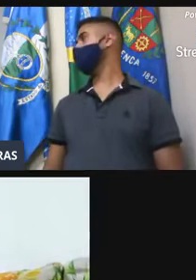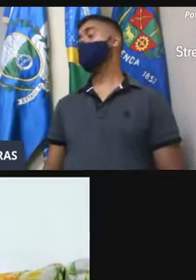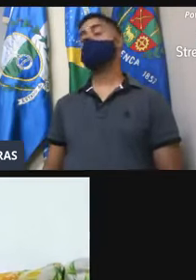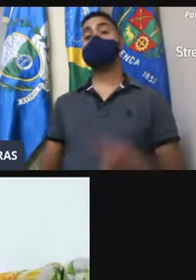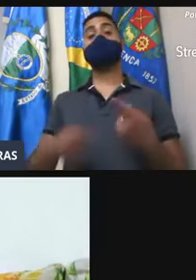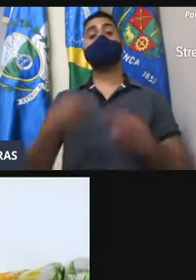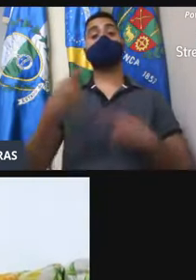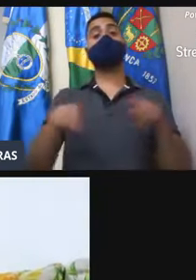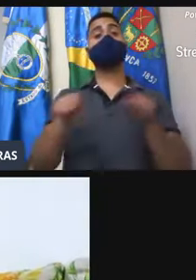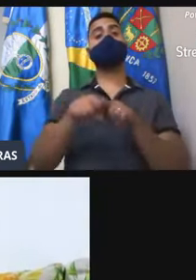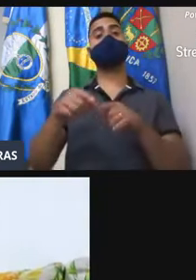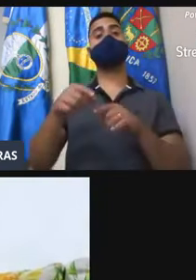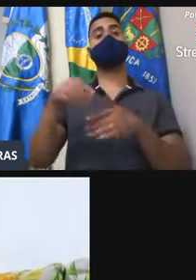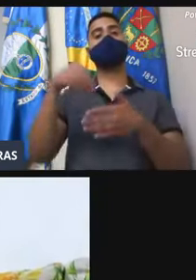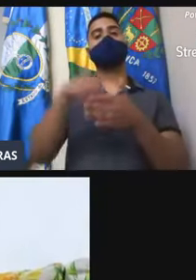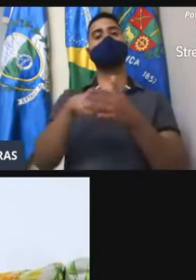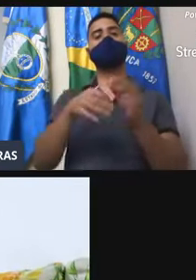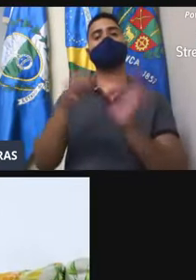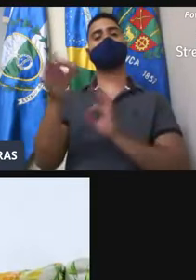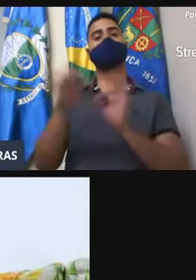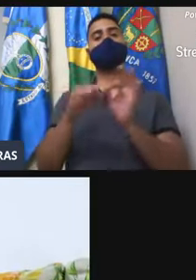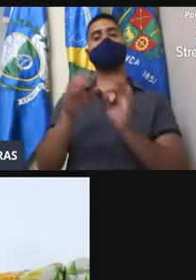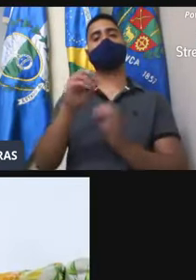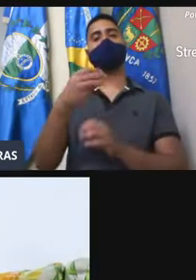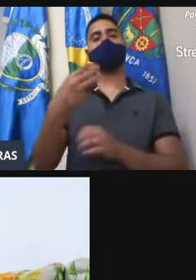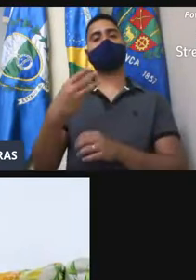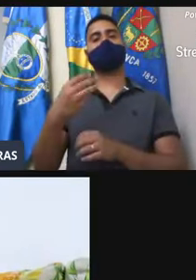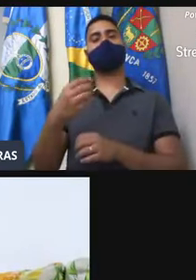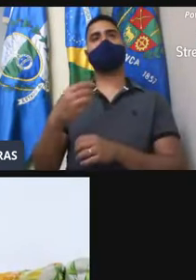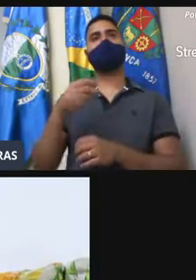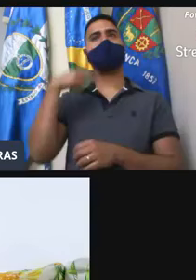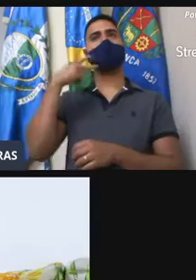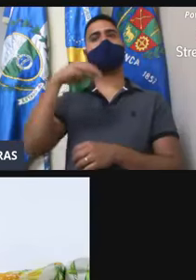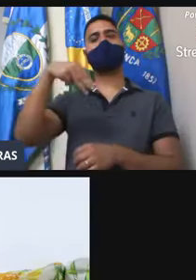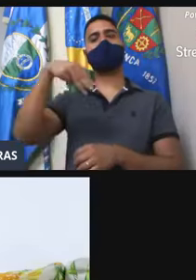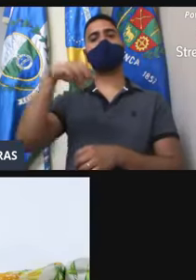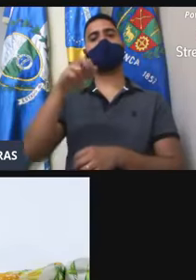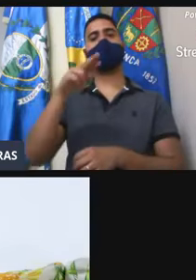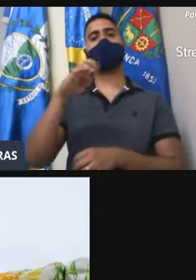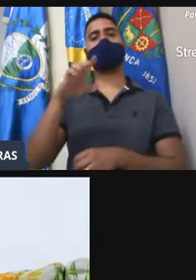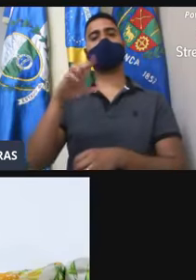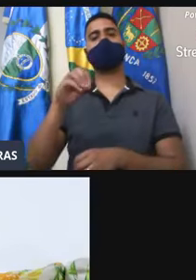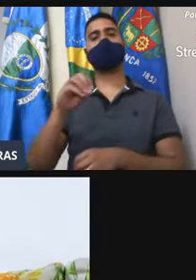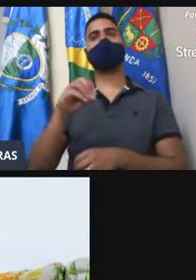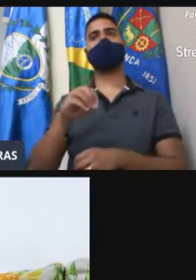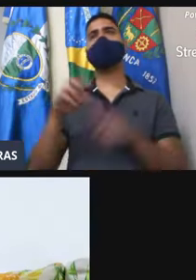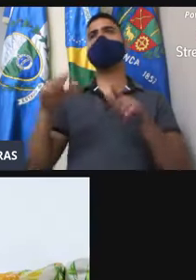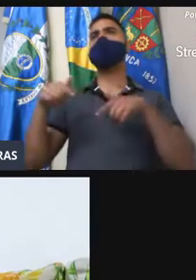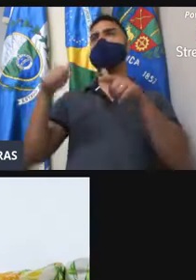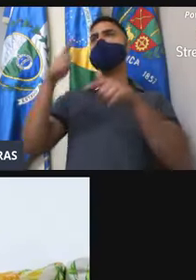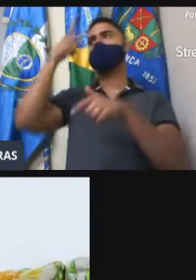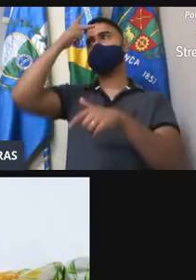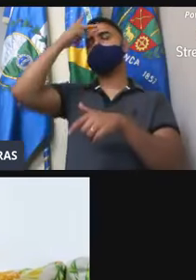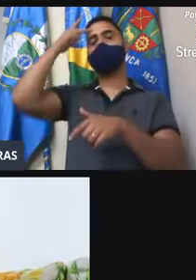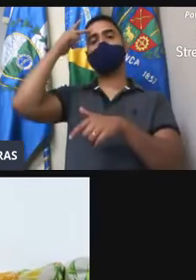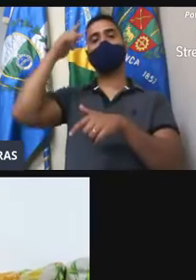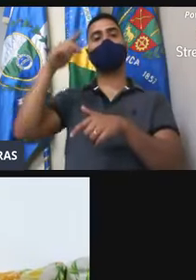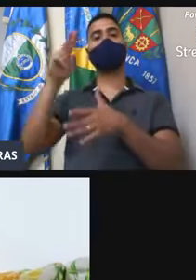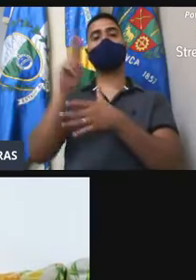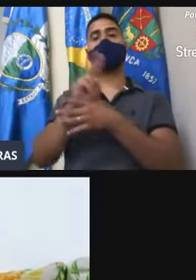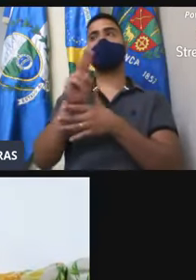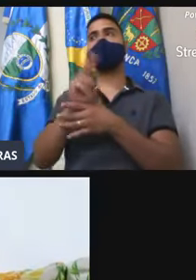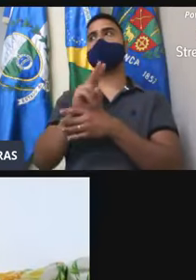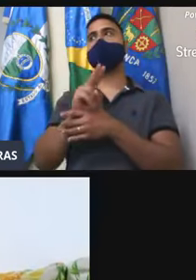Discussão única e votação do projeto de resolução 03/2020. Do vereador Marcelo de Santos Isabel, concede título de cidadão valenciano ao